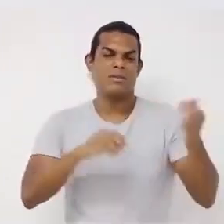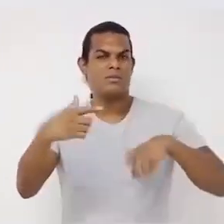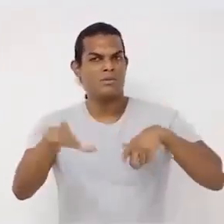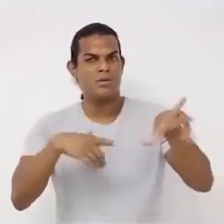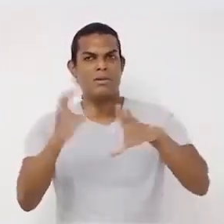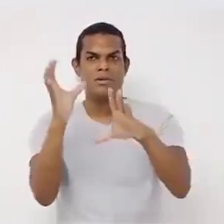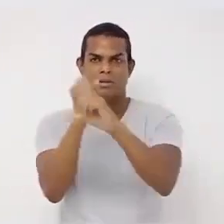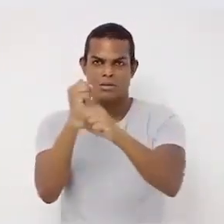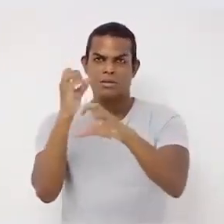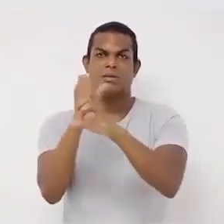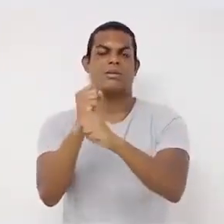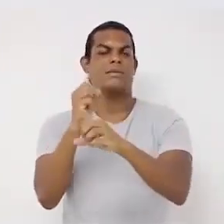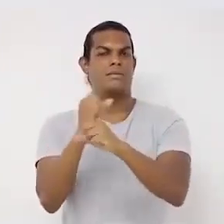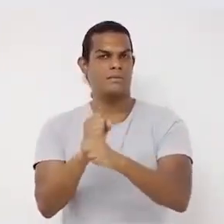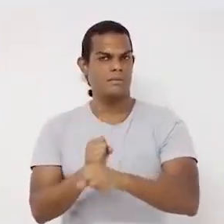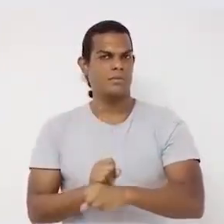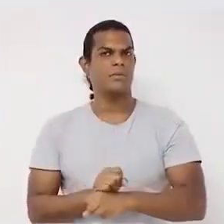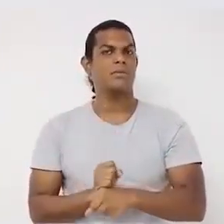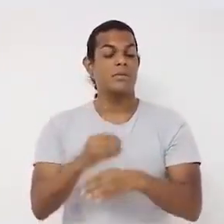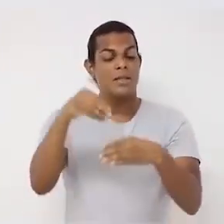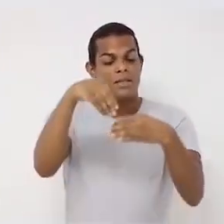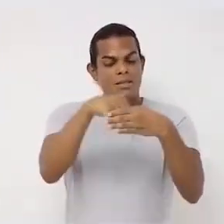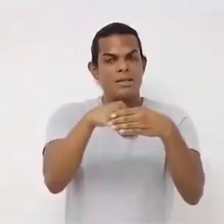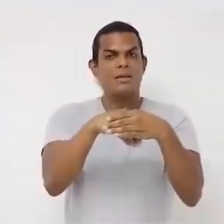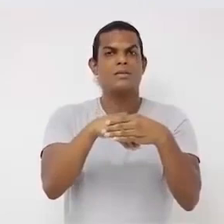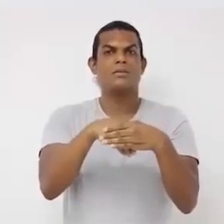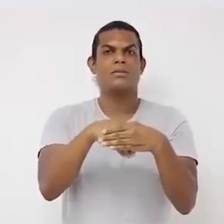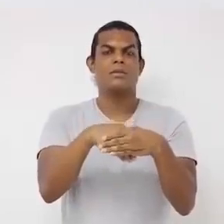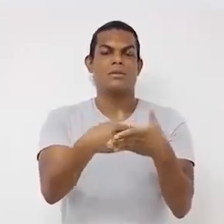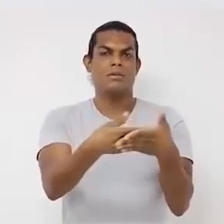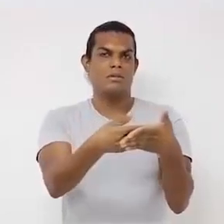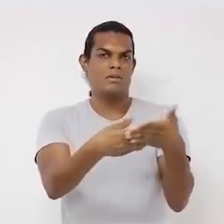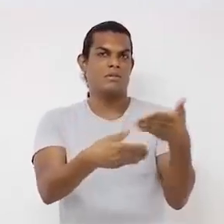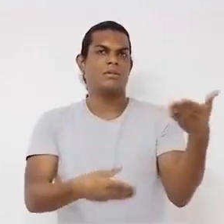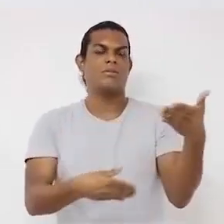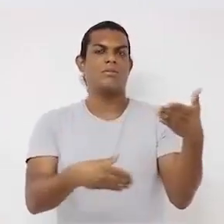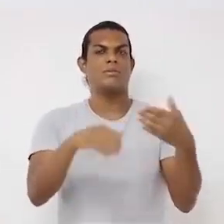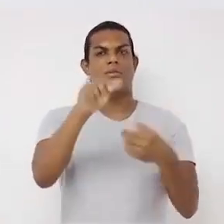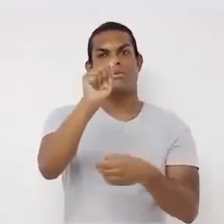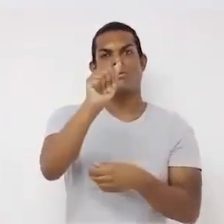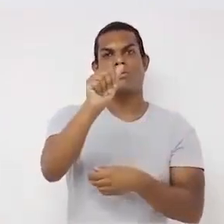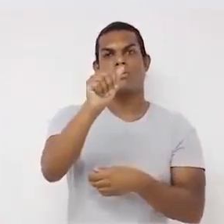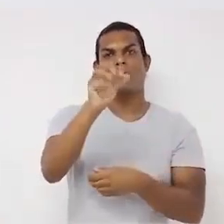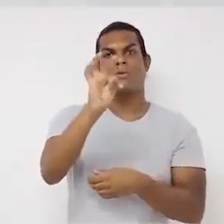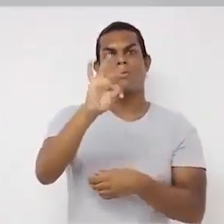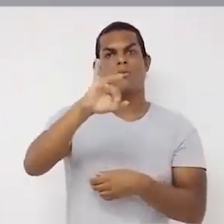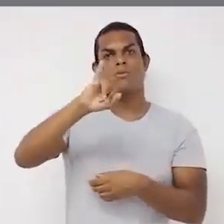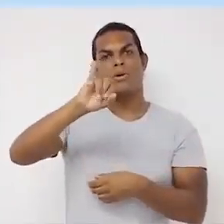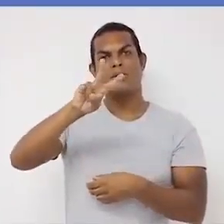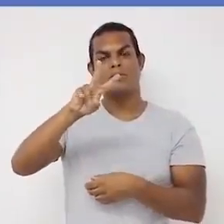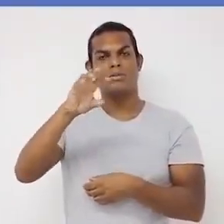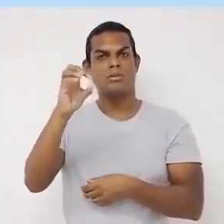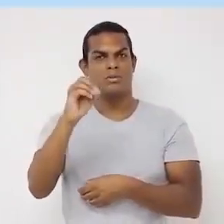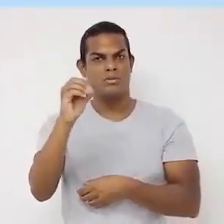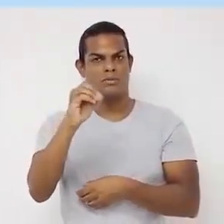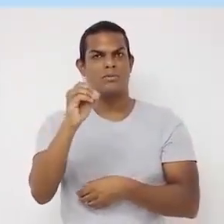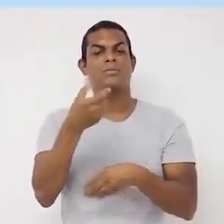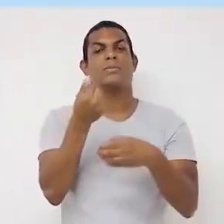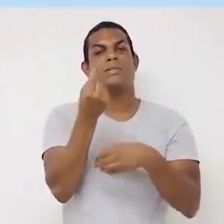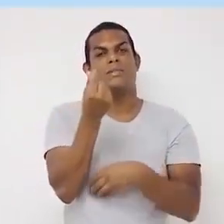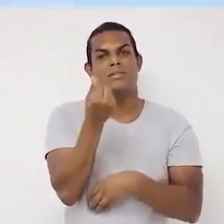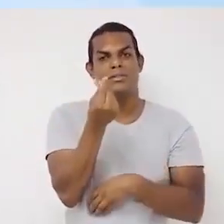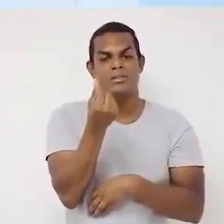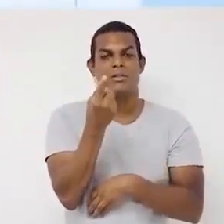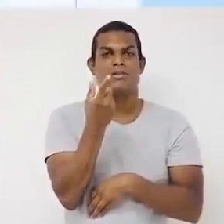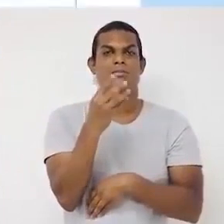escrituração. Dentro do circulante, então é comum do ativo circulante que a gente encontre dinheiro